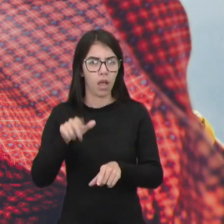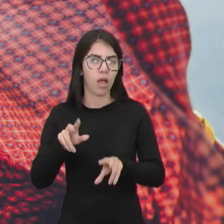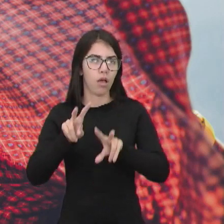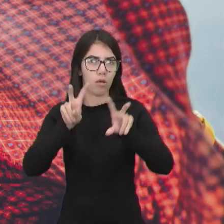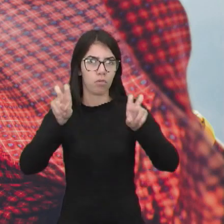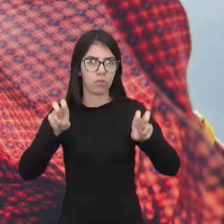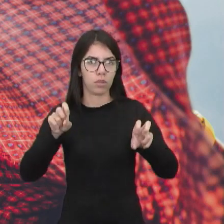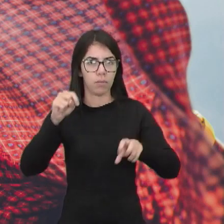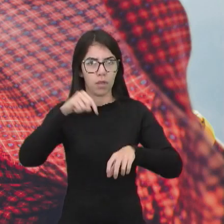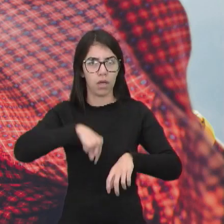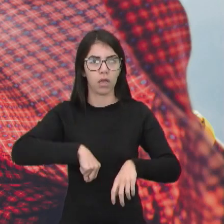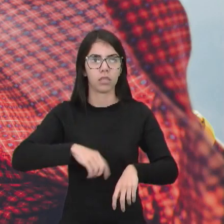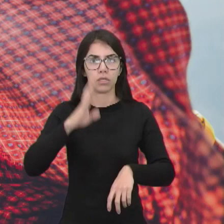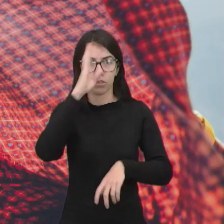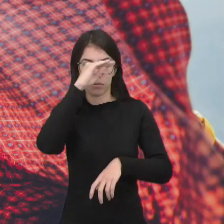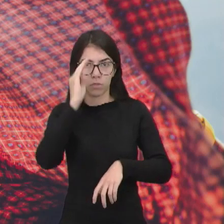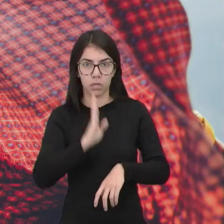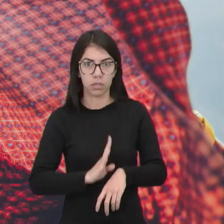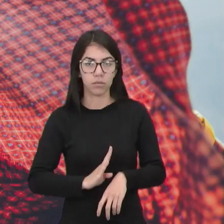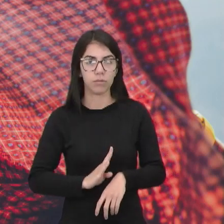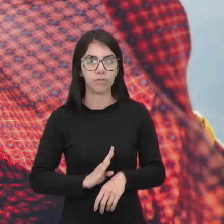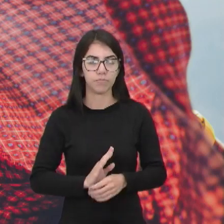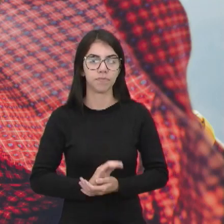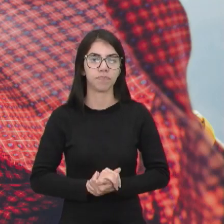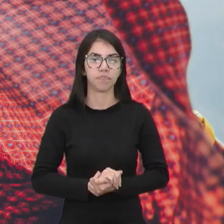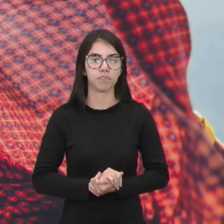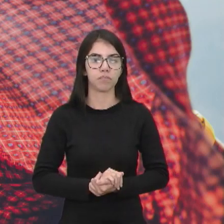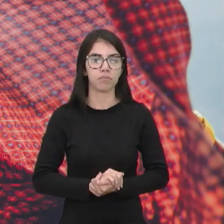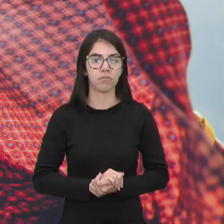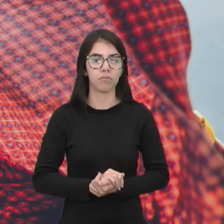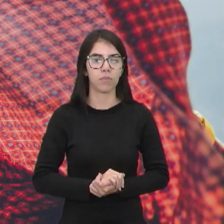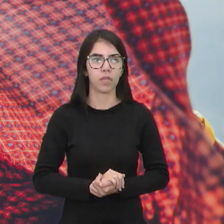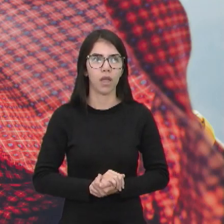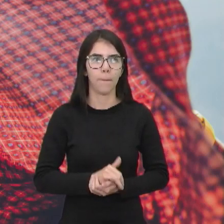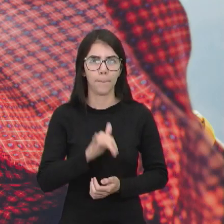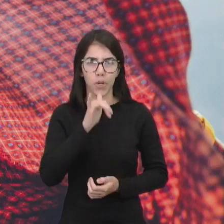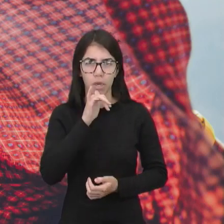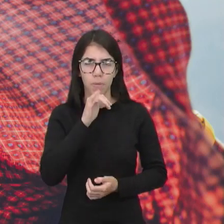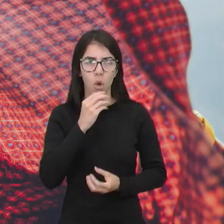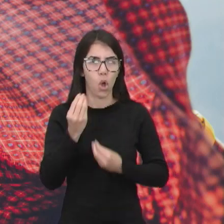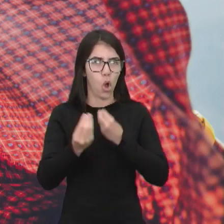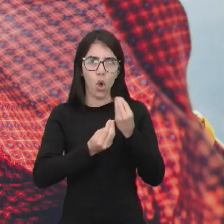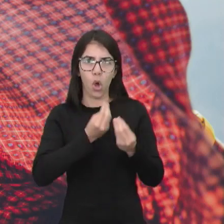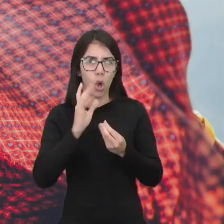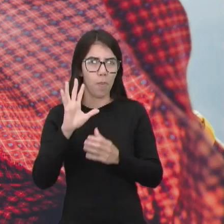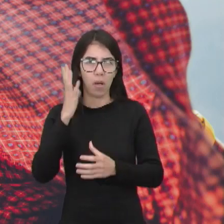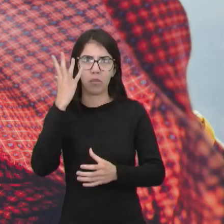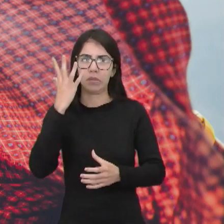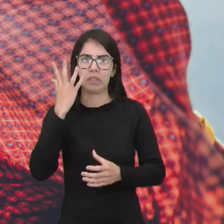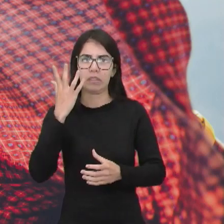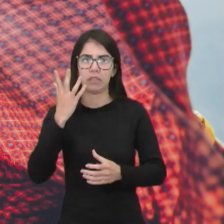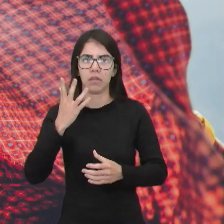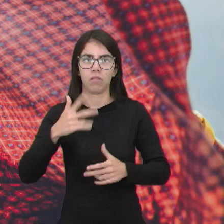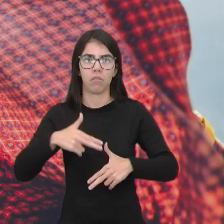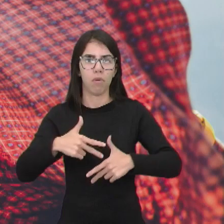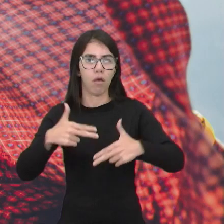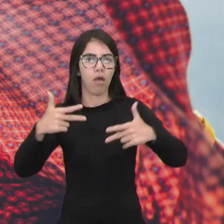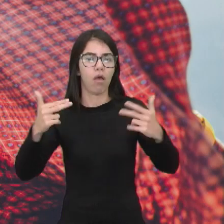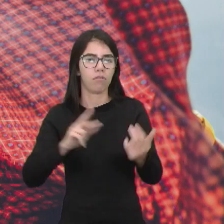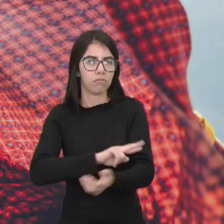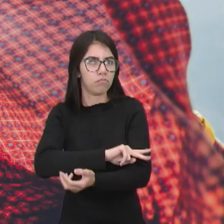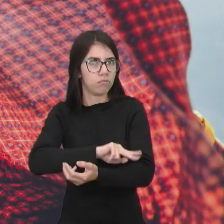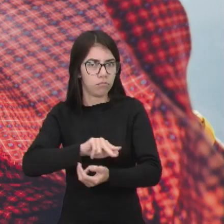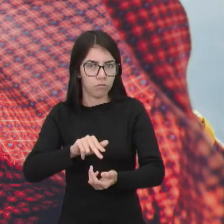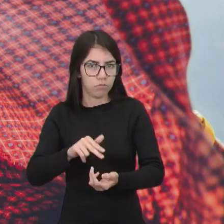principalmente num país como o Brasil, não tem o mínimo cabimento, né, esse tipo de questões, ou, por exemplo,